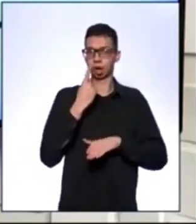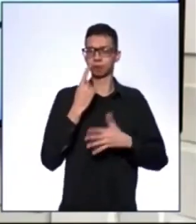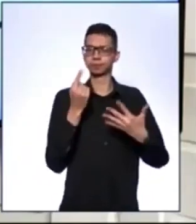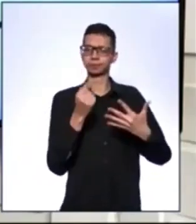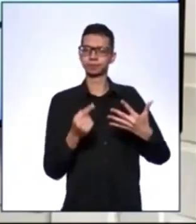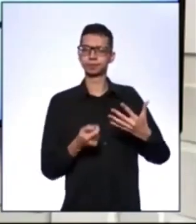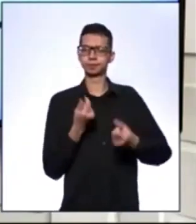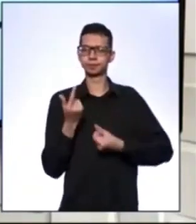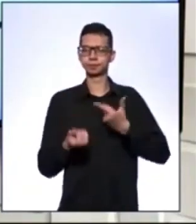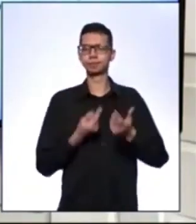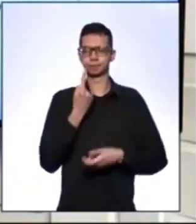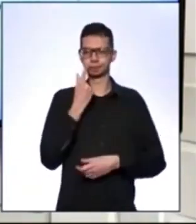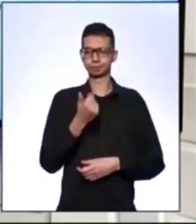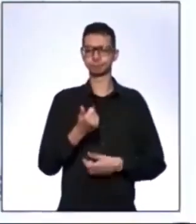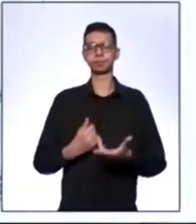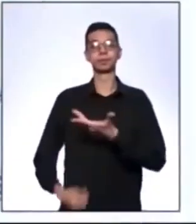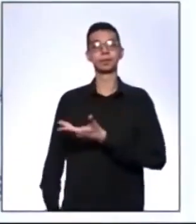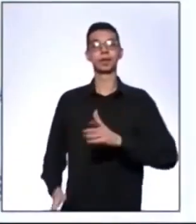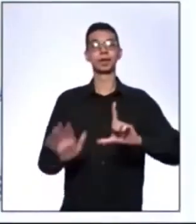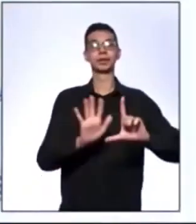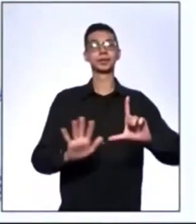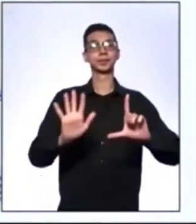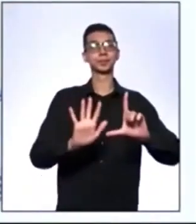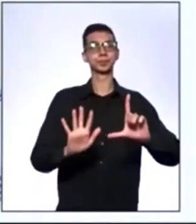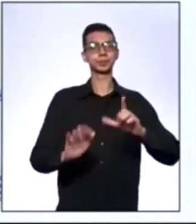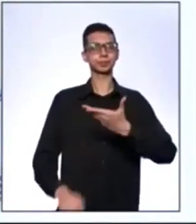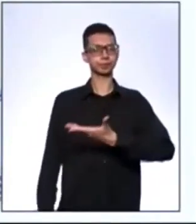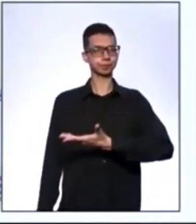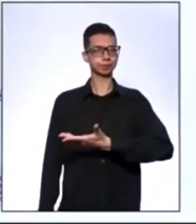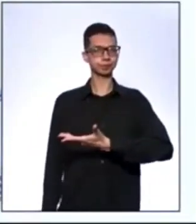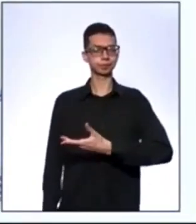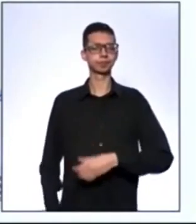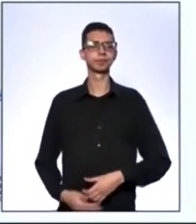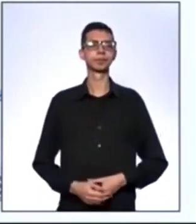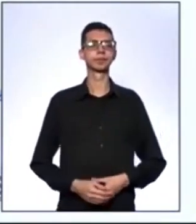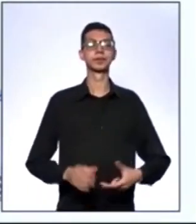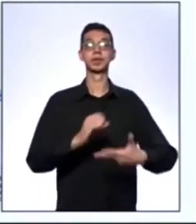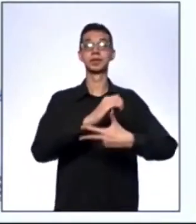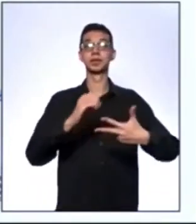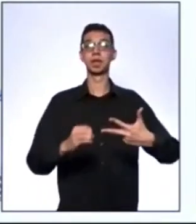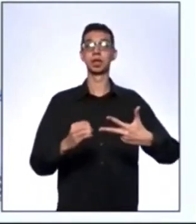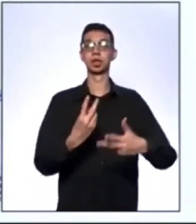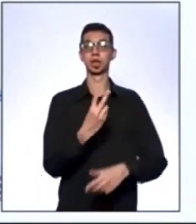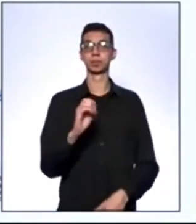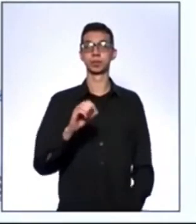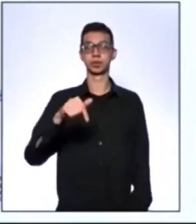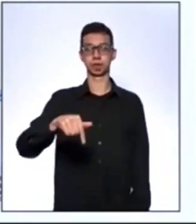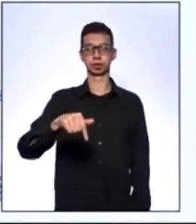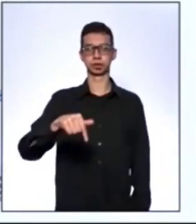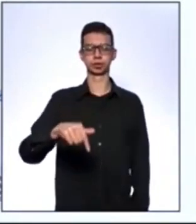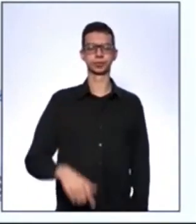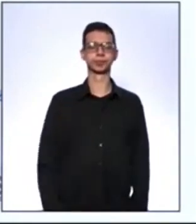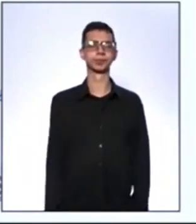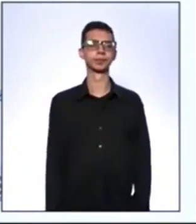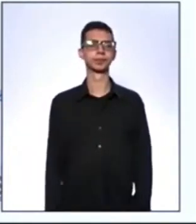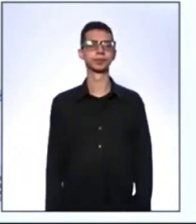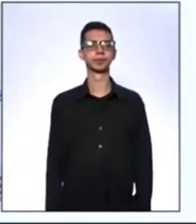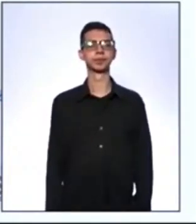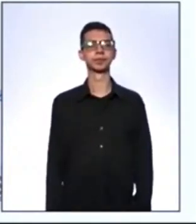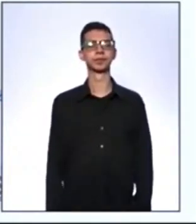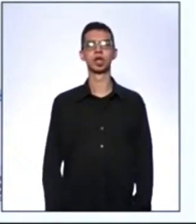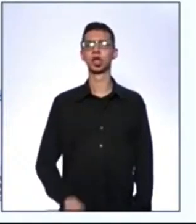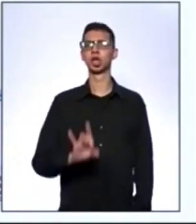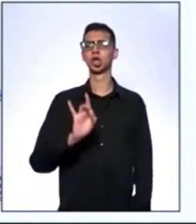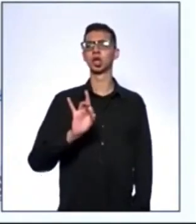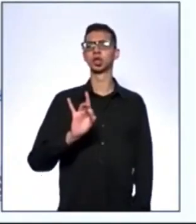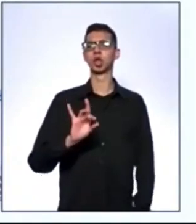questõezinhas, gente? Vamos ver? Cadê a nossa telinha? Olha lá ela, ó. Olha lá. Enem 2007. Não só de aspectos físicos